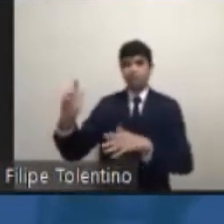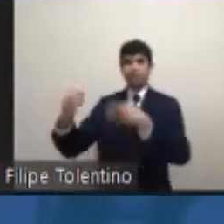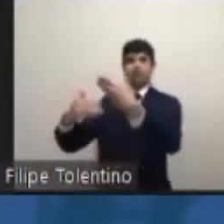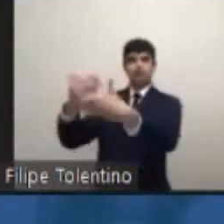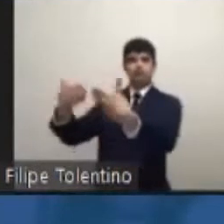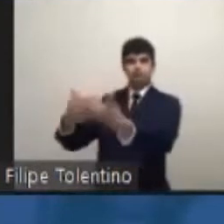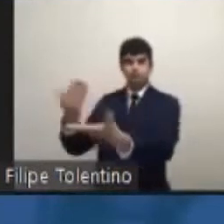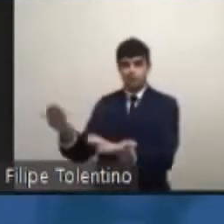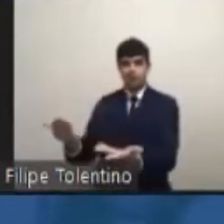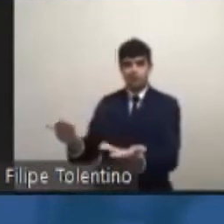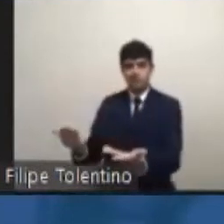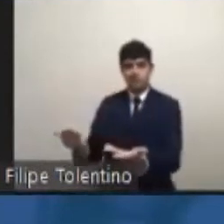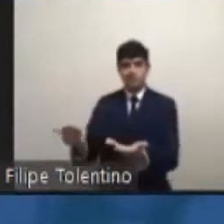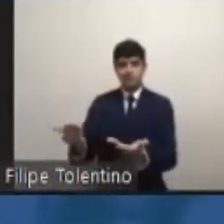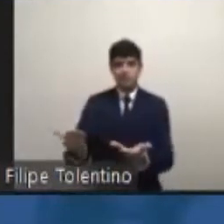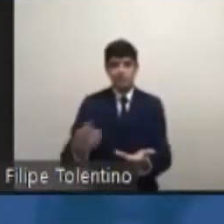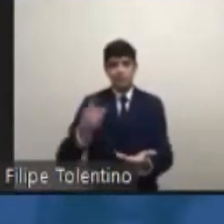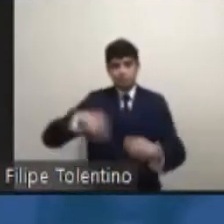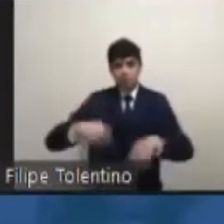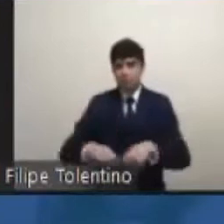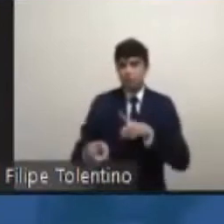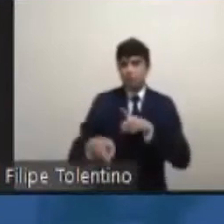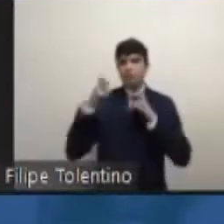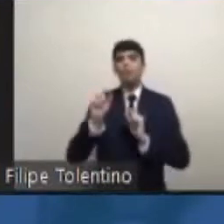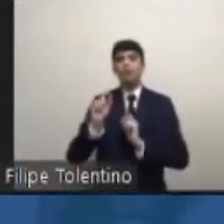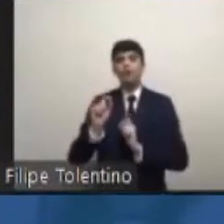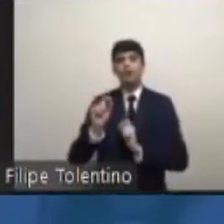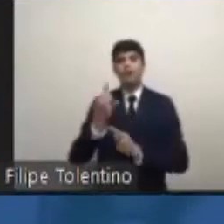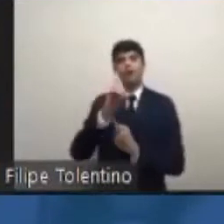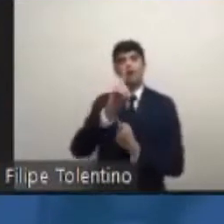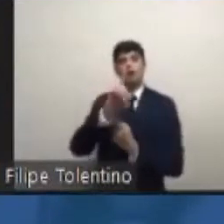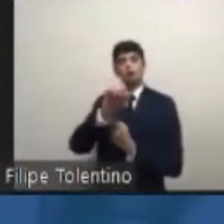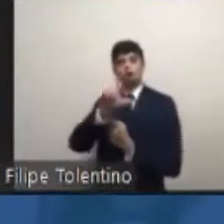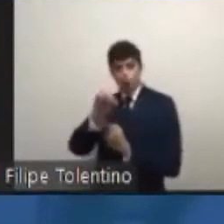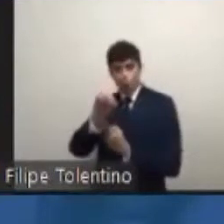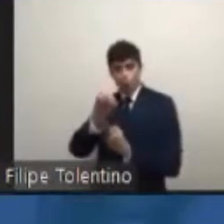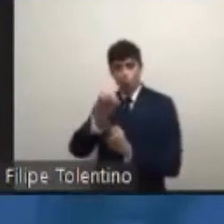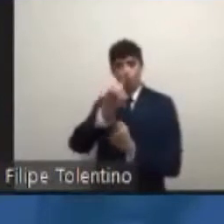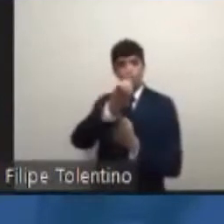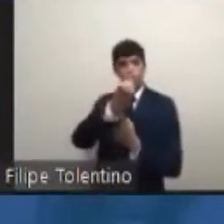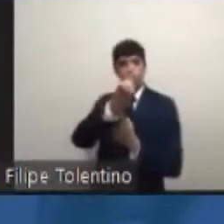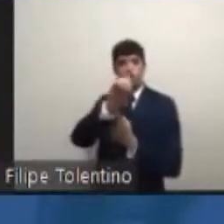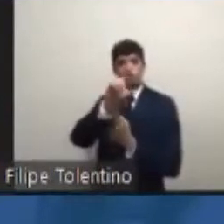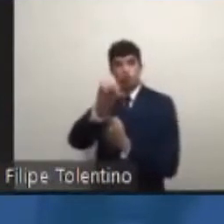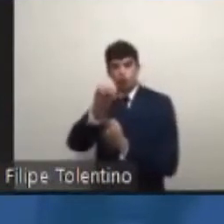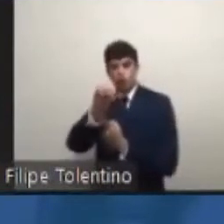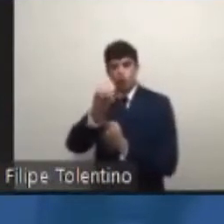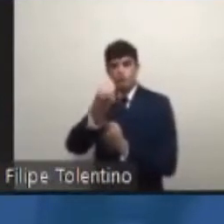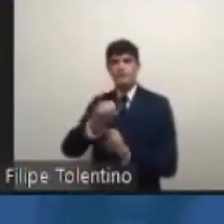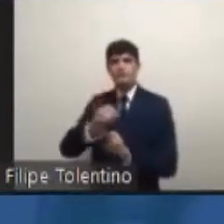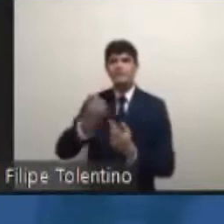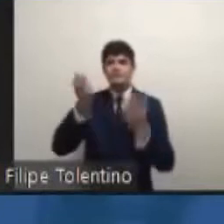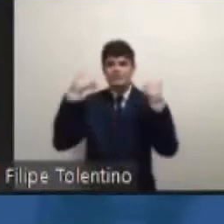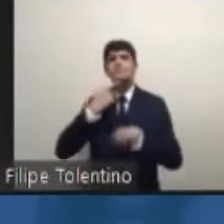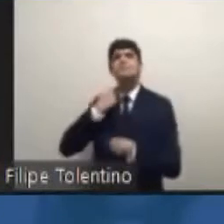motivação, é o tipo subjetivo dele, que é dolo. E nós sabemos muito bem, dolo é intenção de prejudicar, intenção